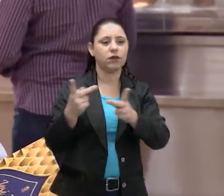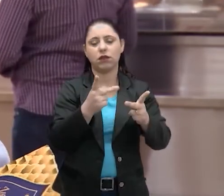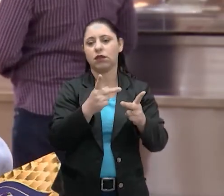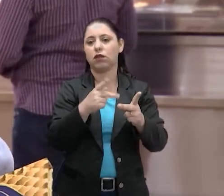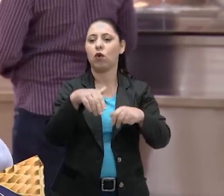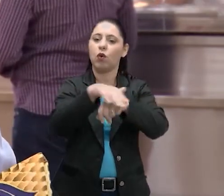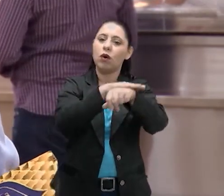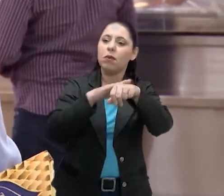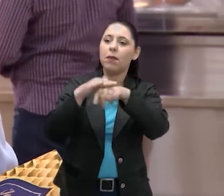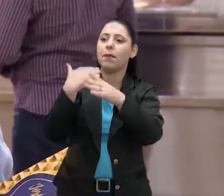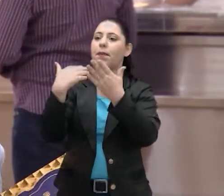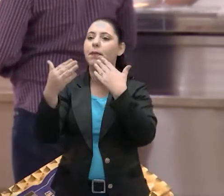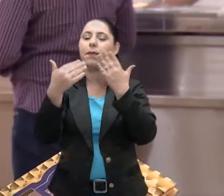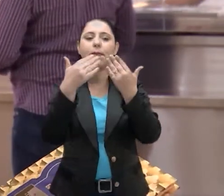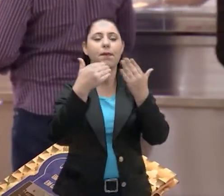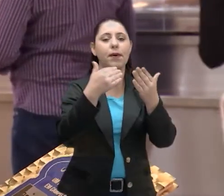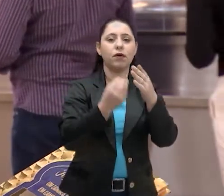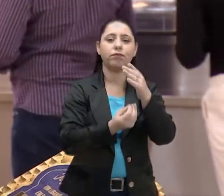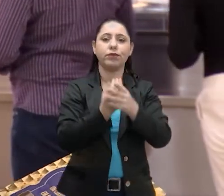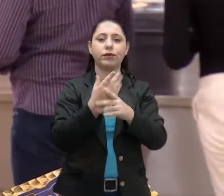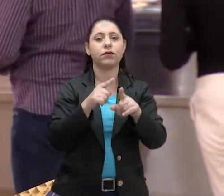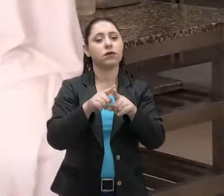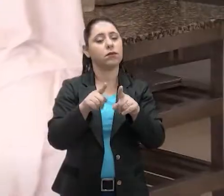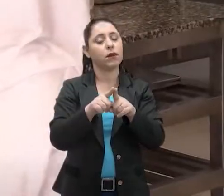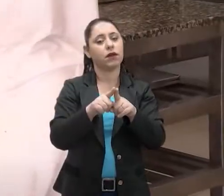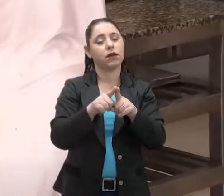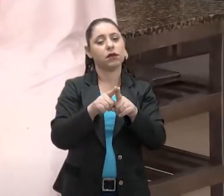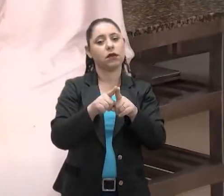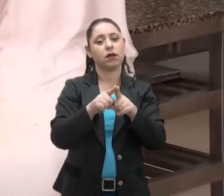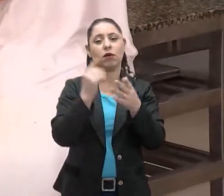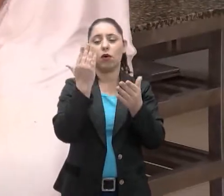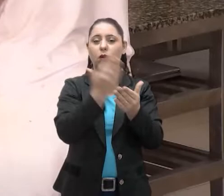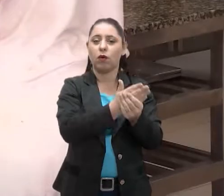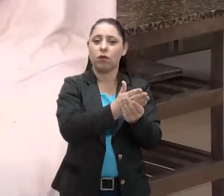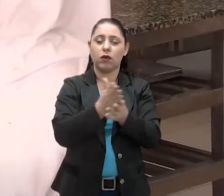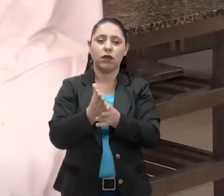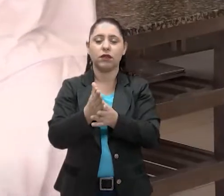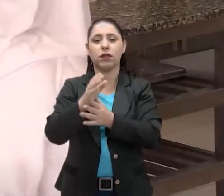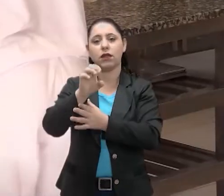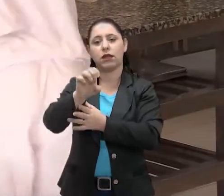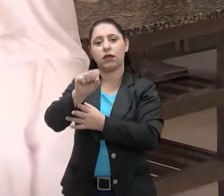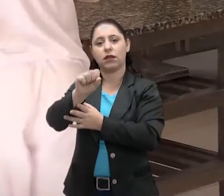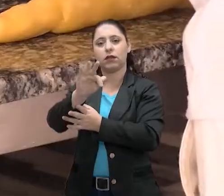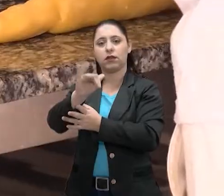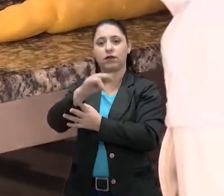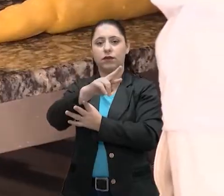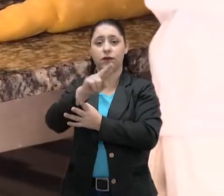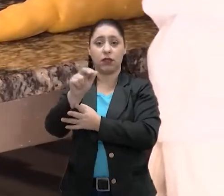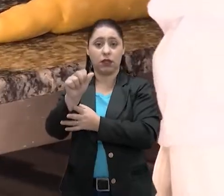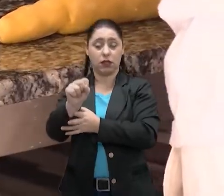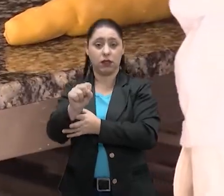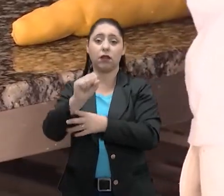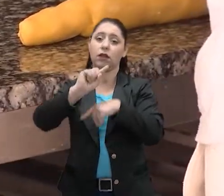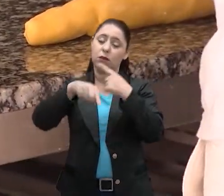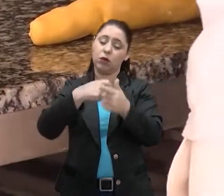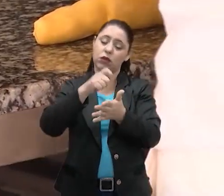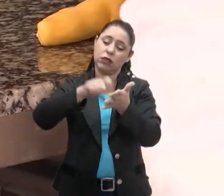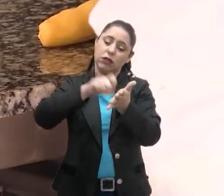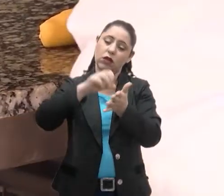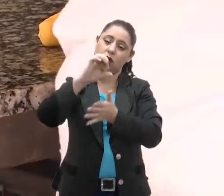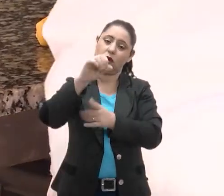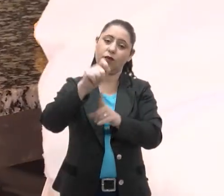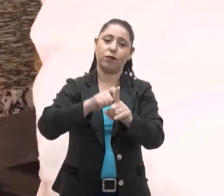as visitas, né? Desde quando como é produzido o processo aqui das esfirras. E aí depois para